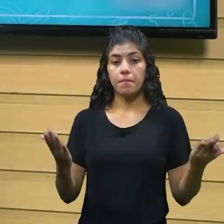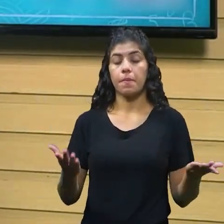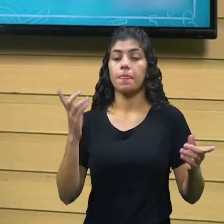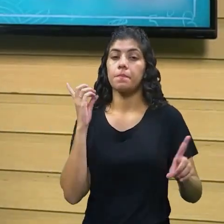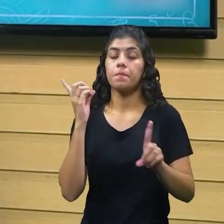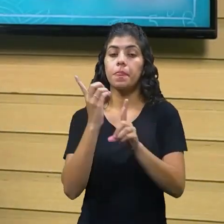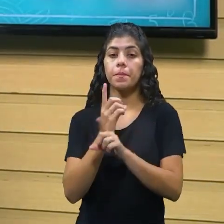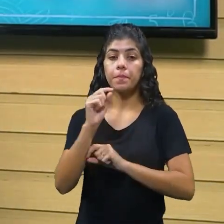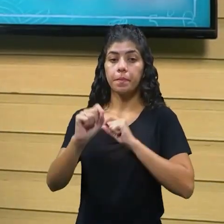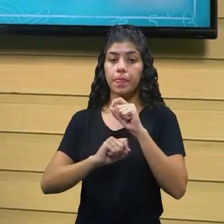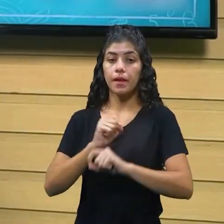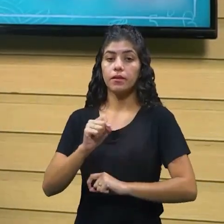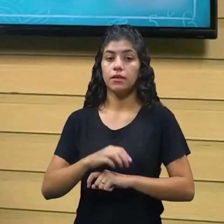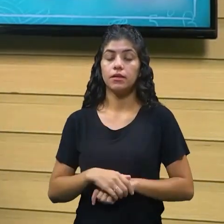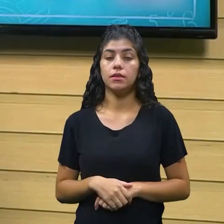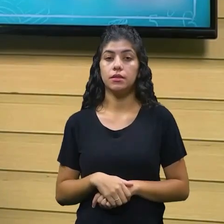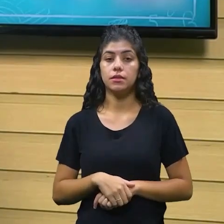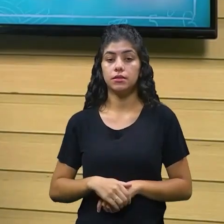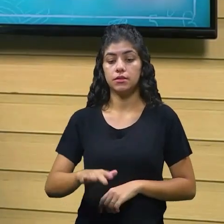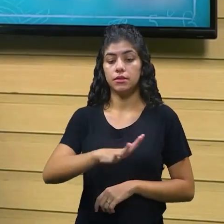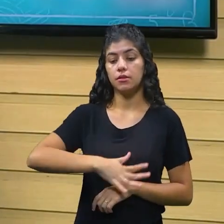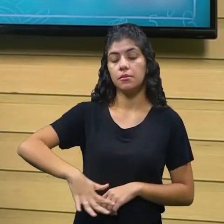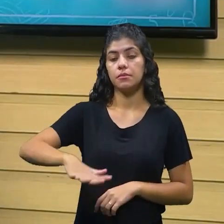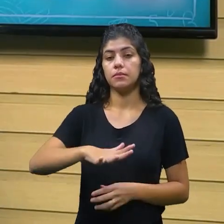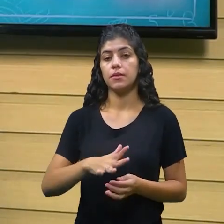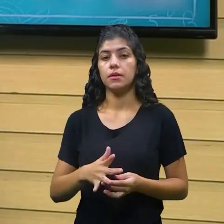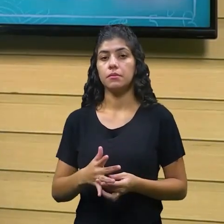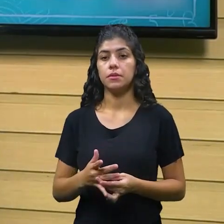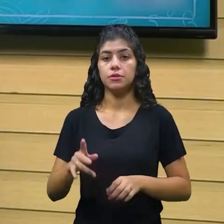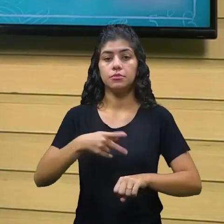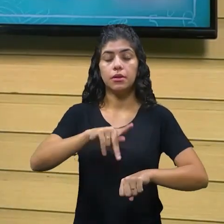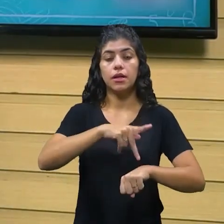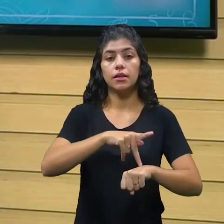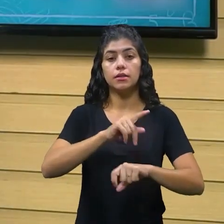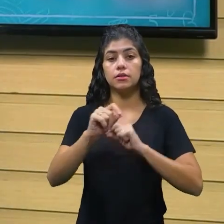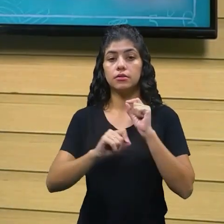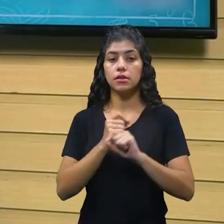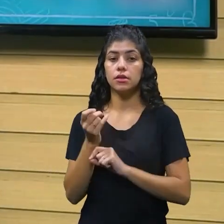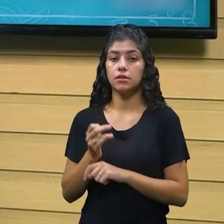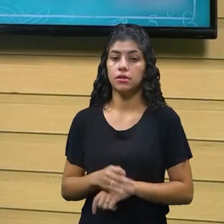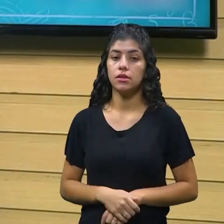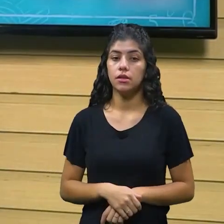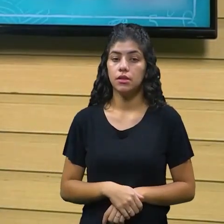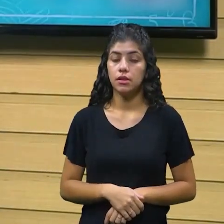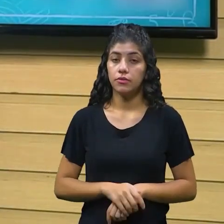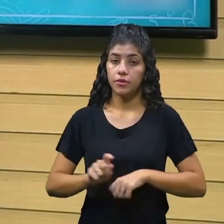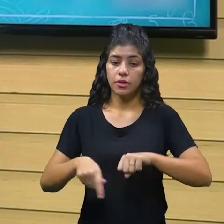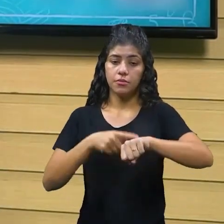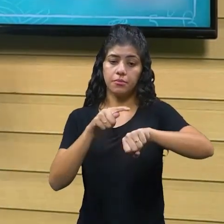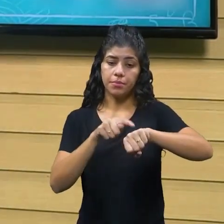encontrar ele no meio de um mapa geográfico de um país, então ele acaba se tornando um ponto